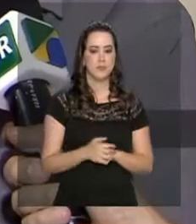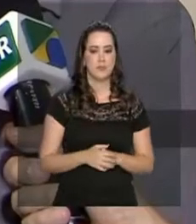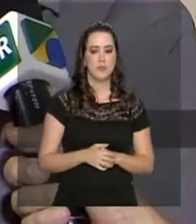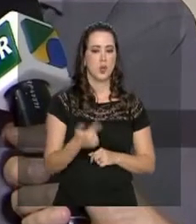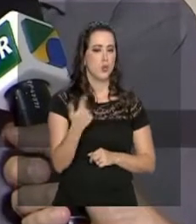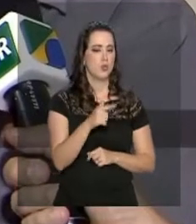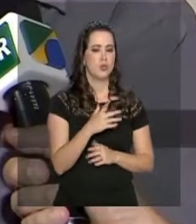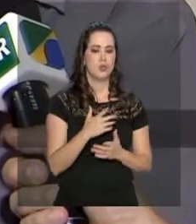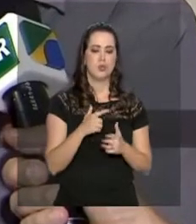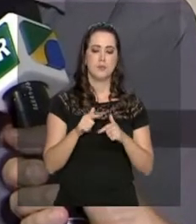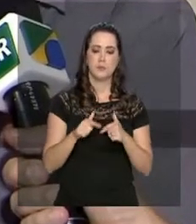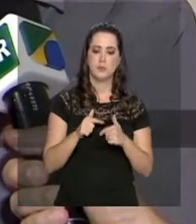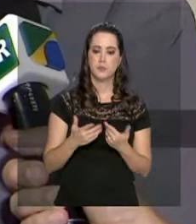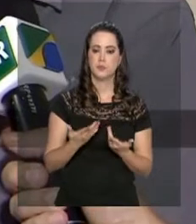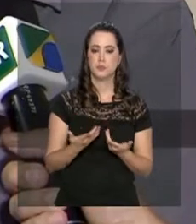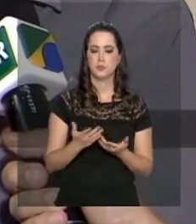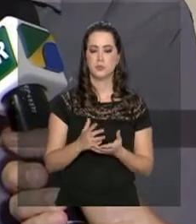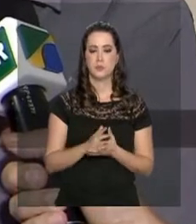trabalho